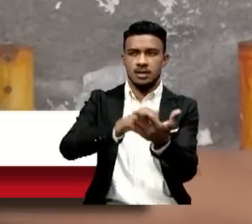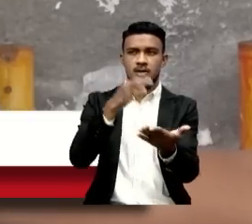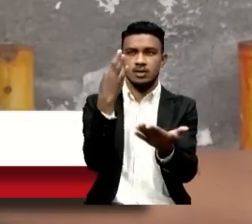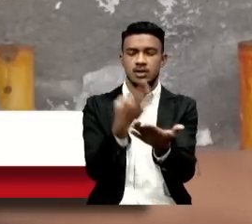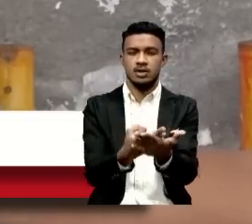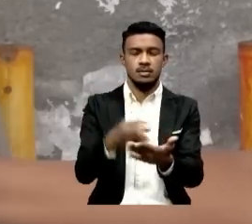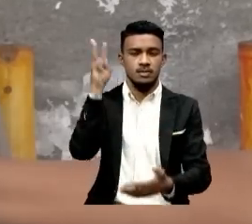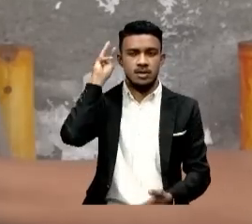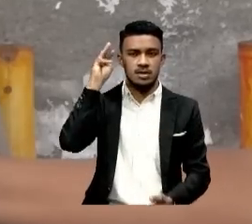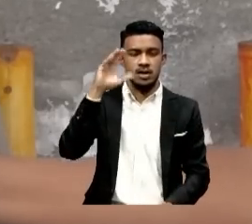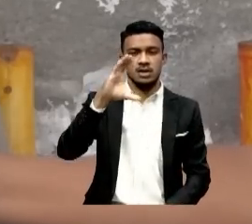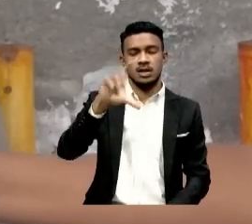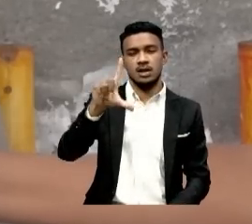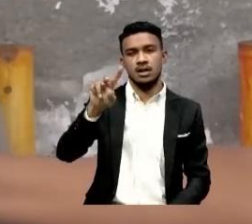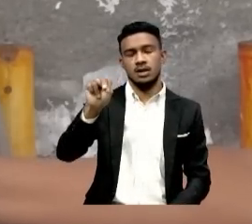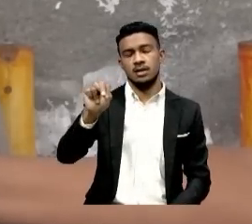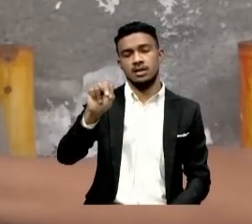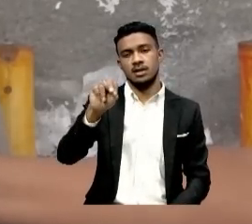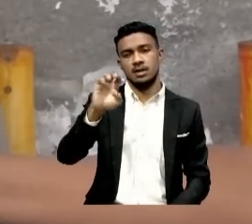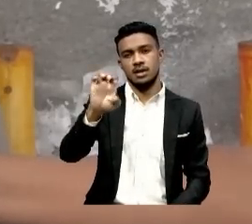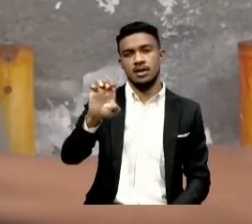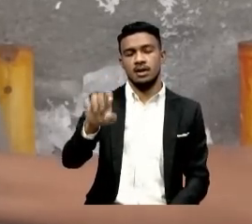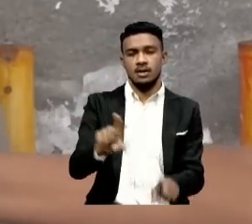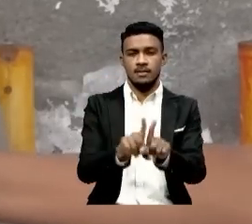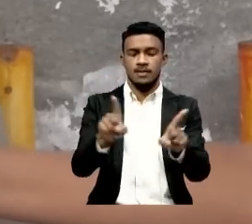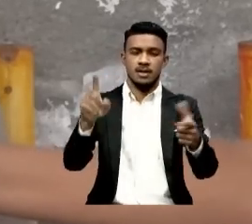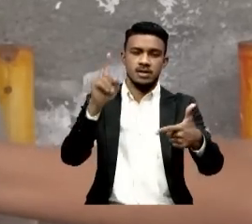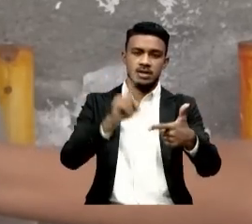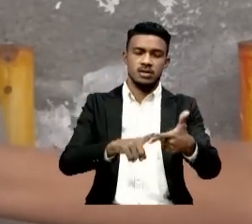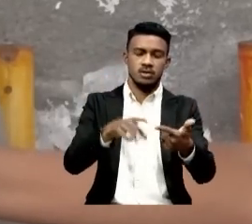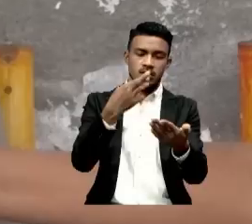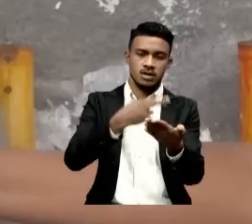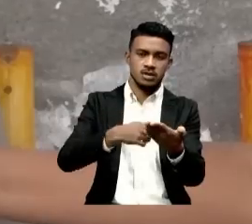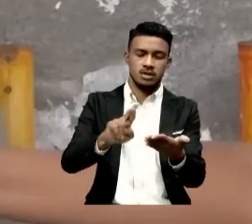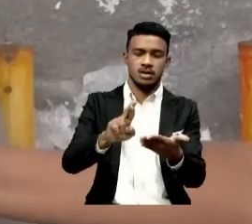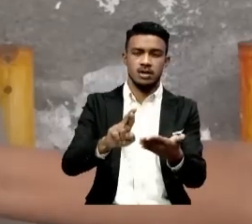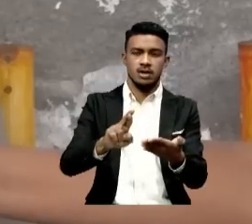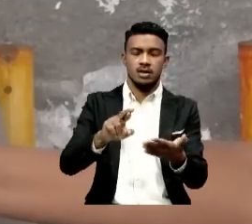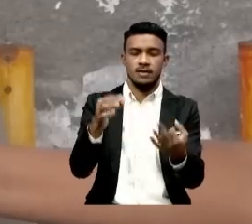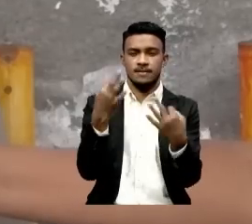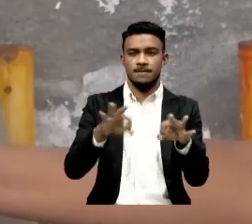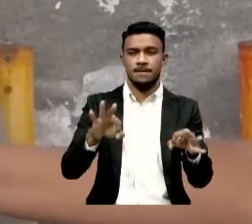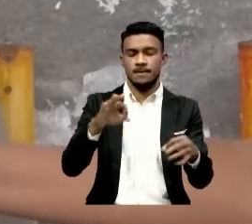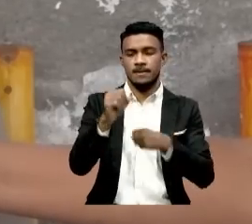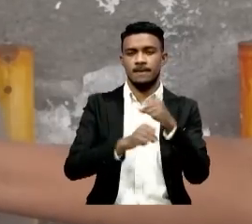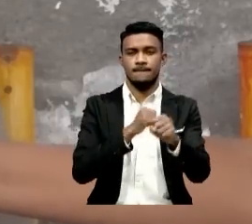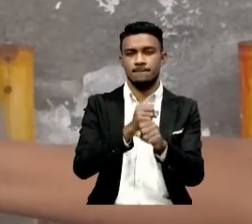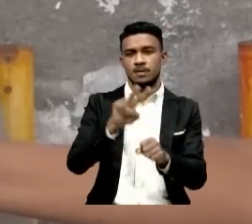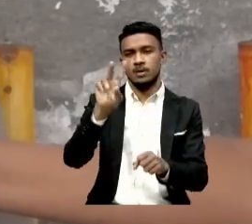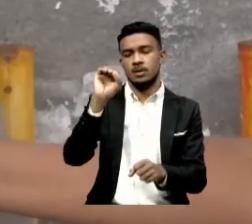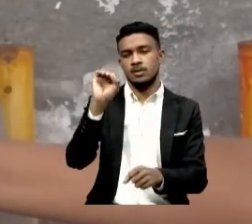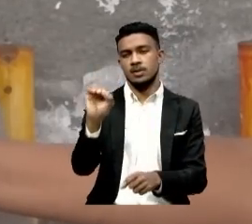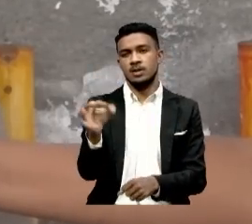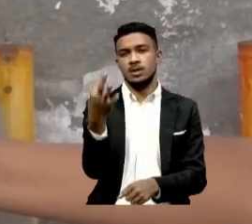minha Selene, né, primeiro. Segundo registro, terceiro, segundo registro, né, remata 2009. Né, bem,